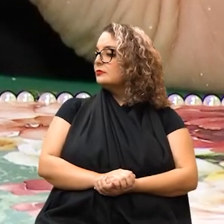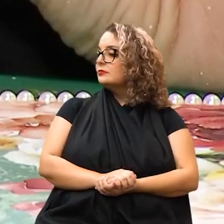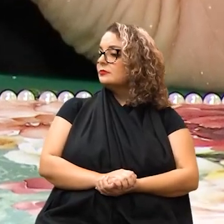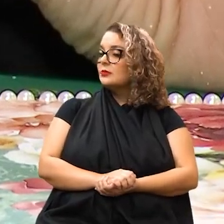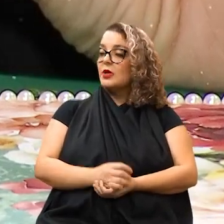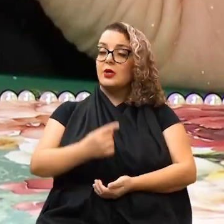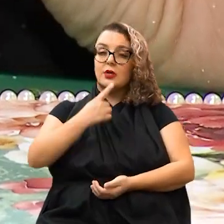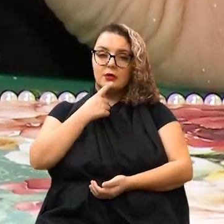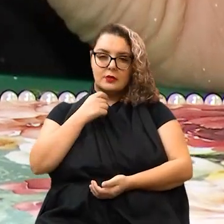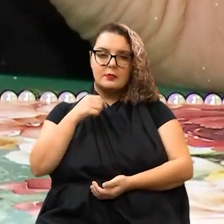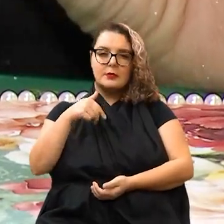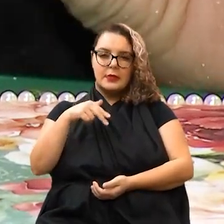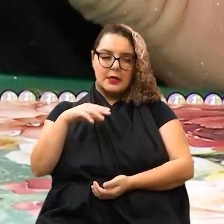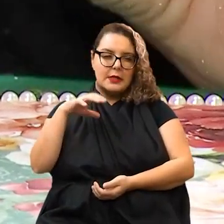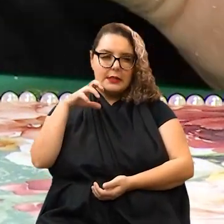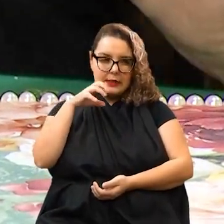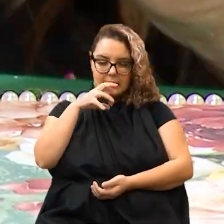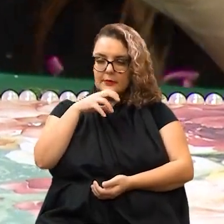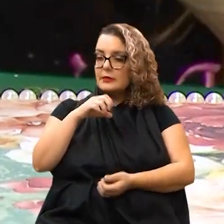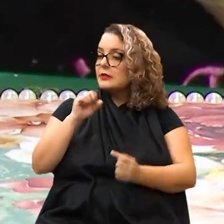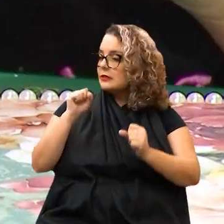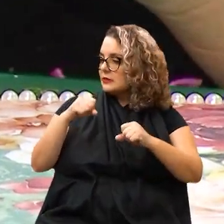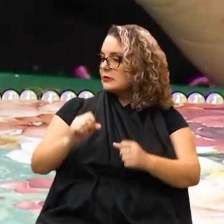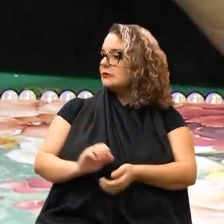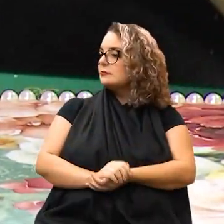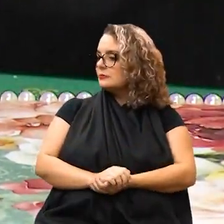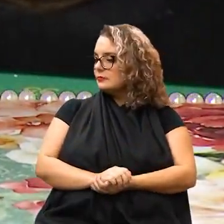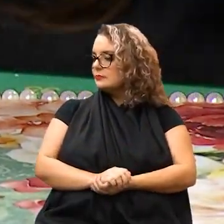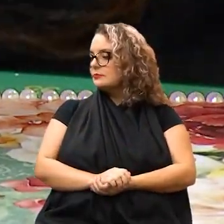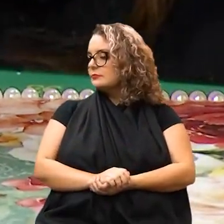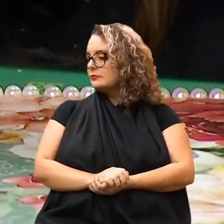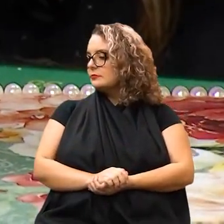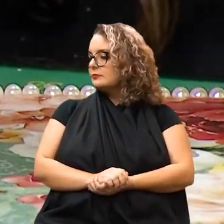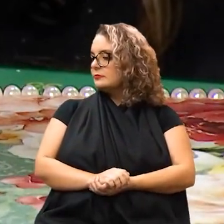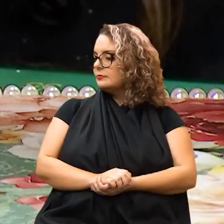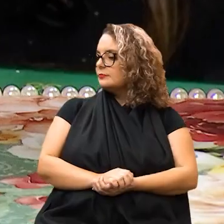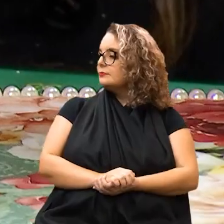Um vermelho queimado essa aqui, né? É.